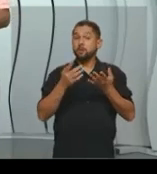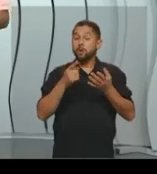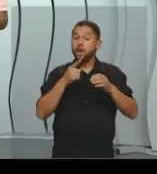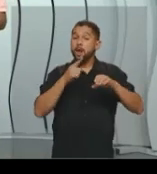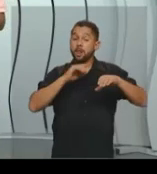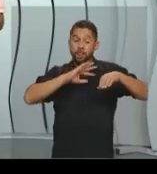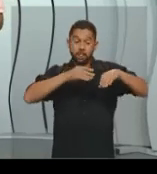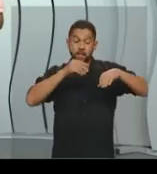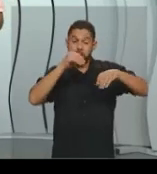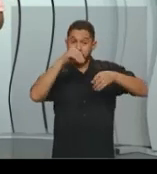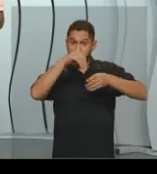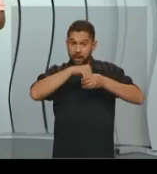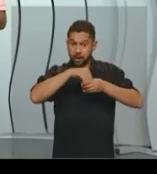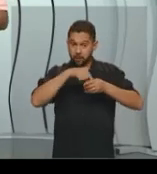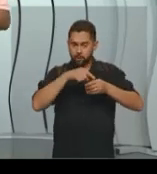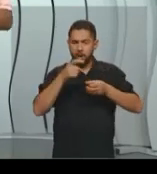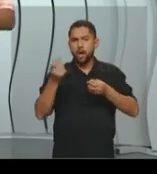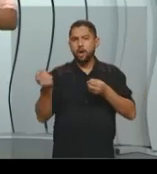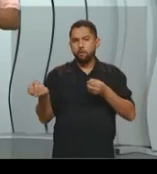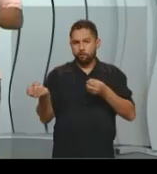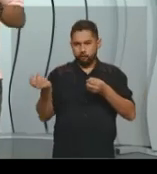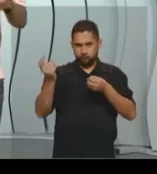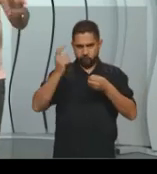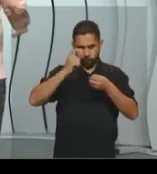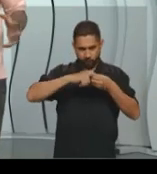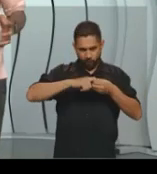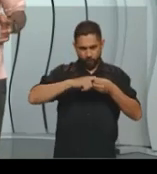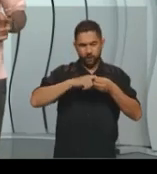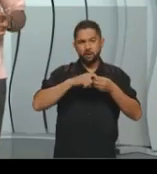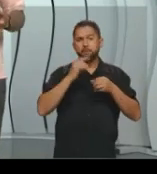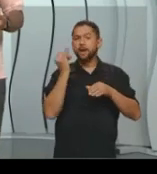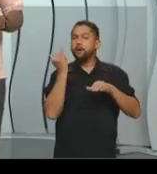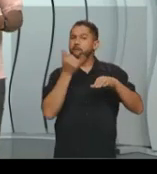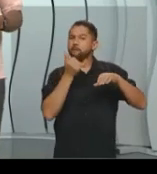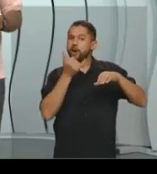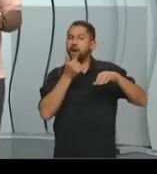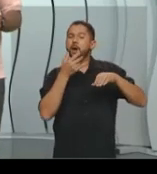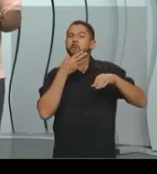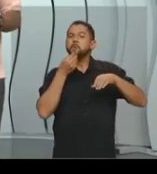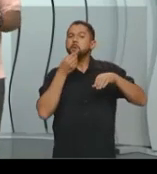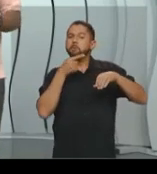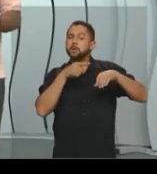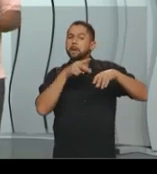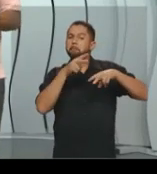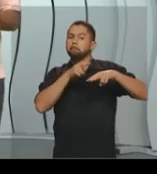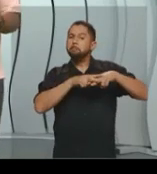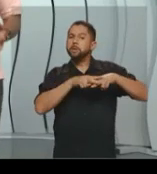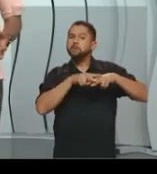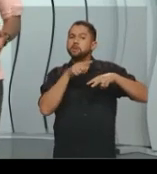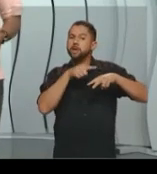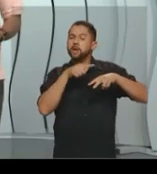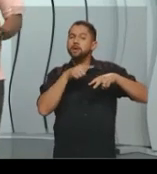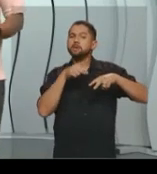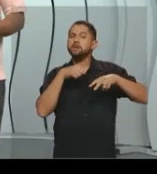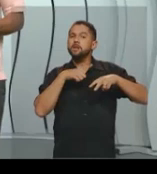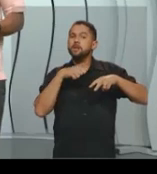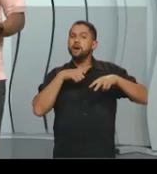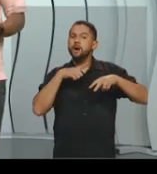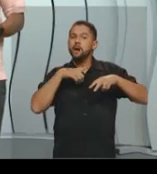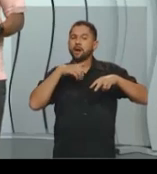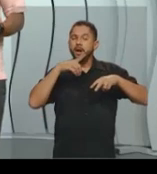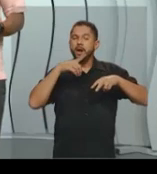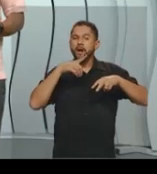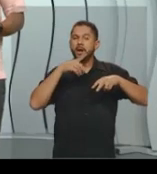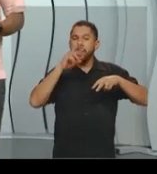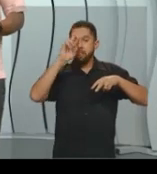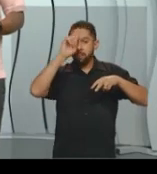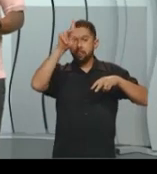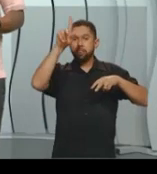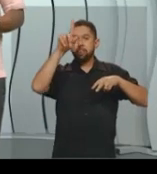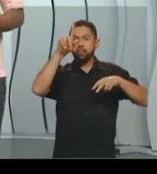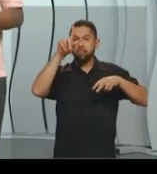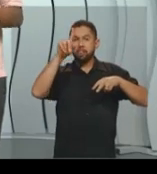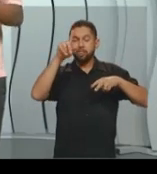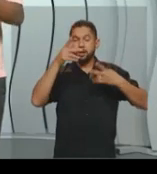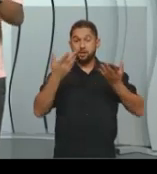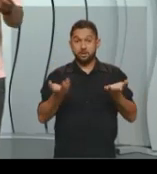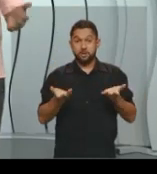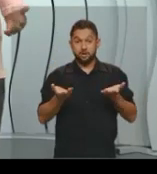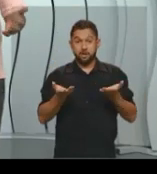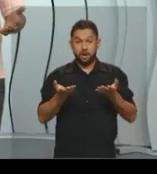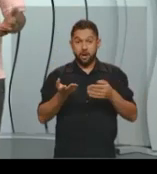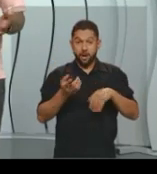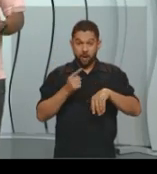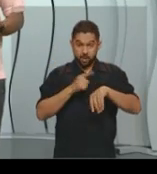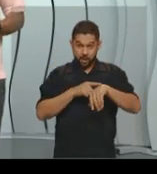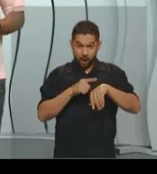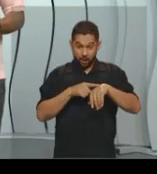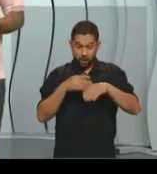ele volta para avisar os seus companheiros de que eles estavam sendo enganados desde sempre. Quando ele